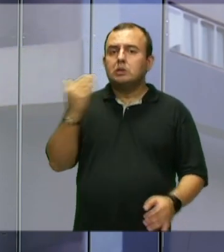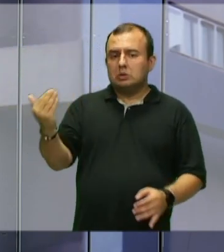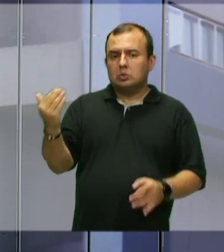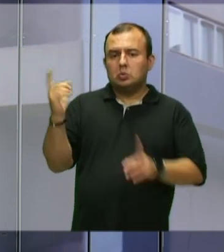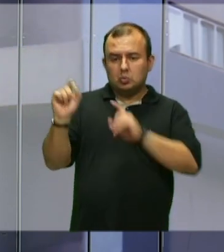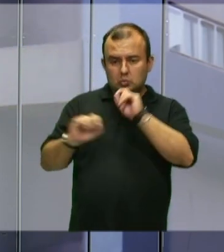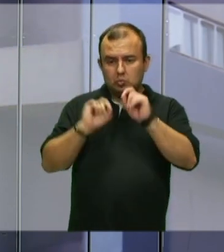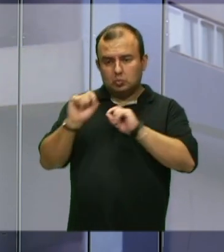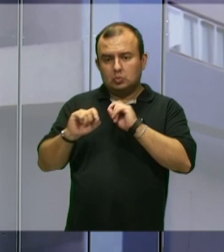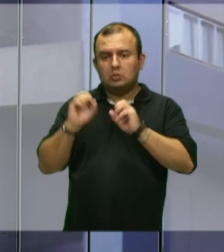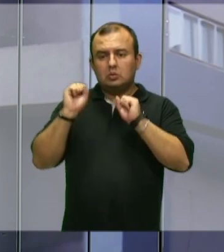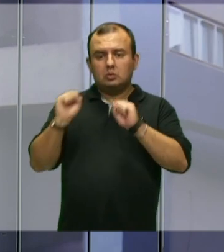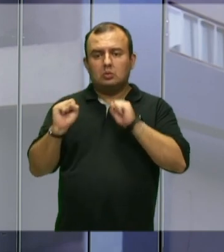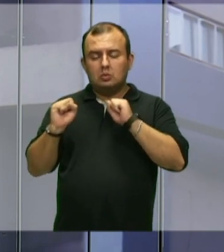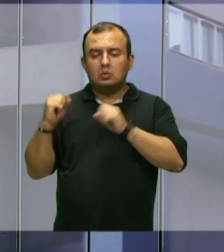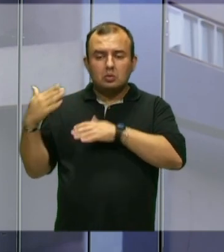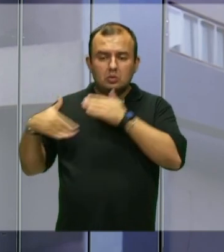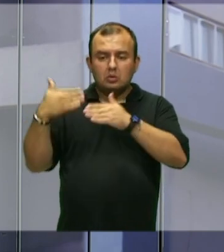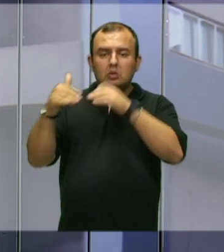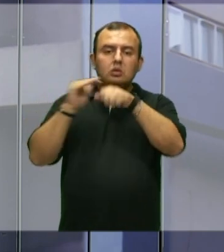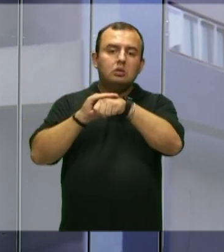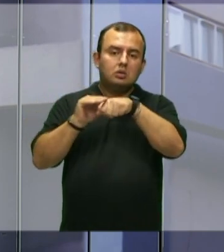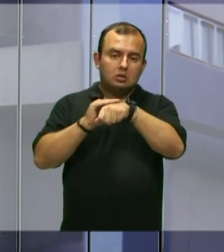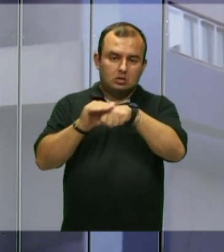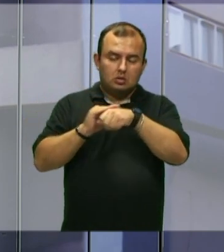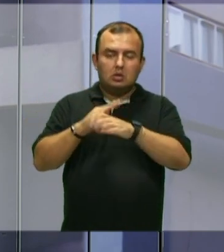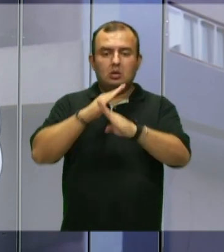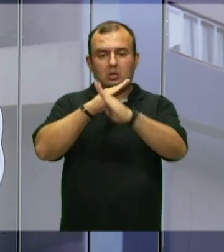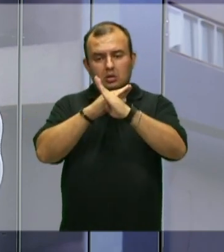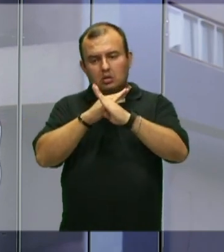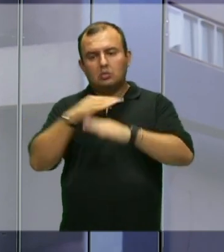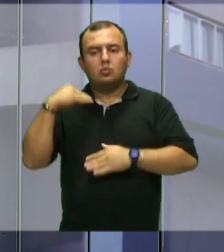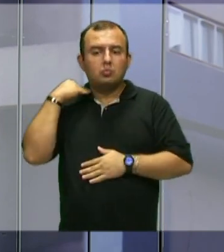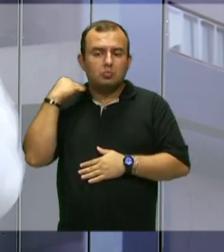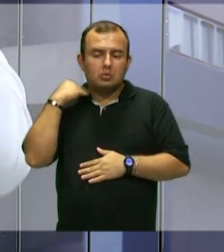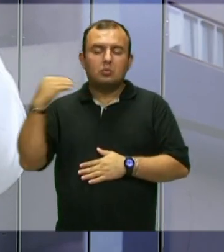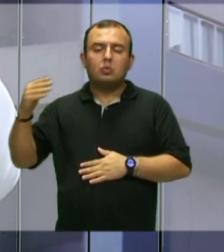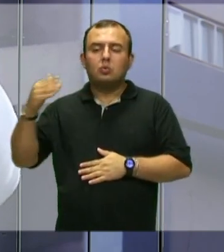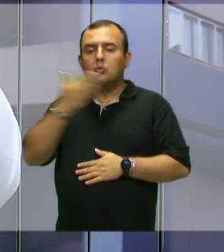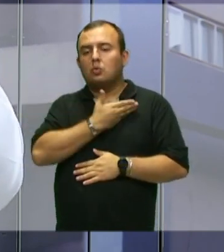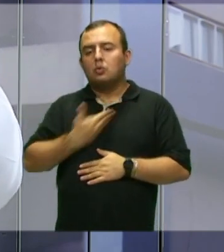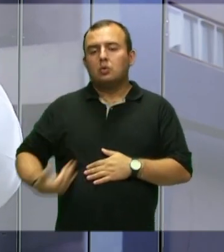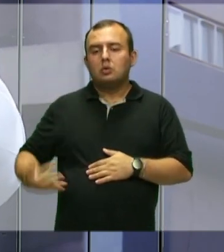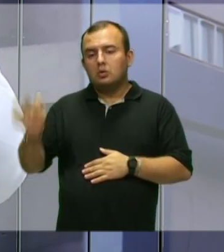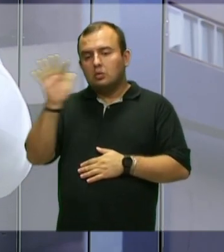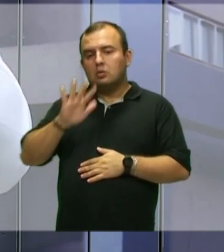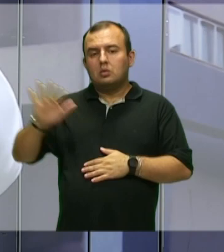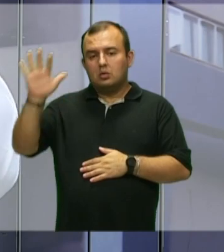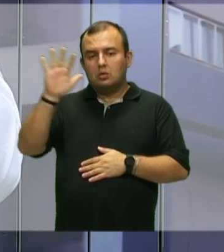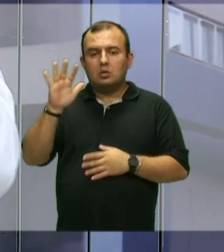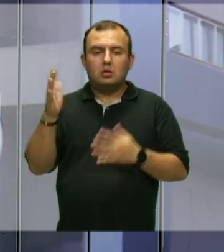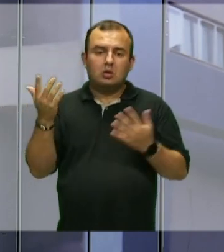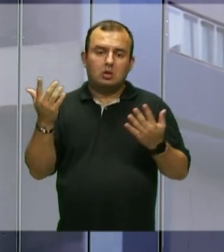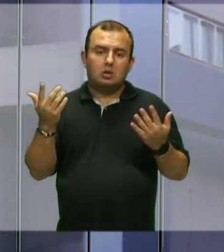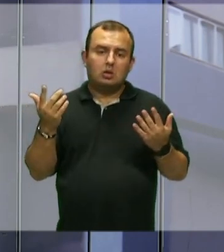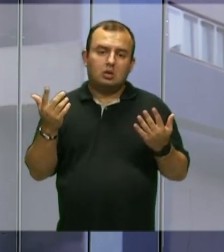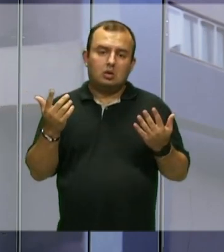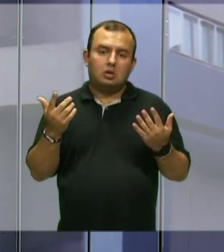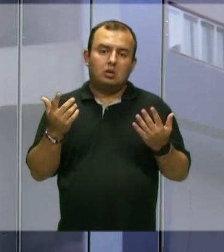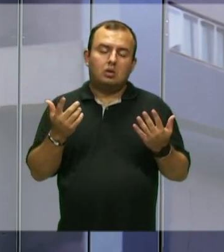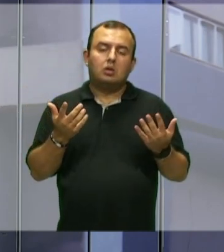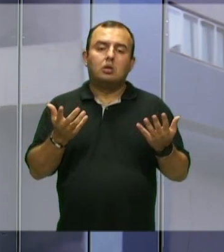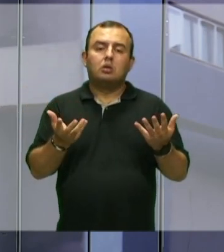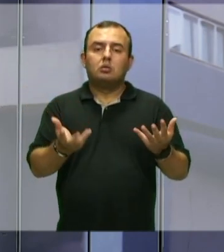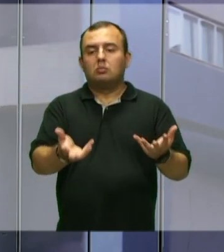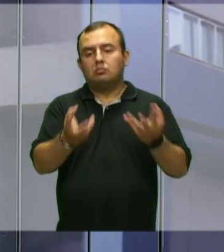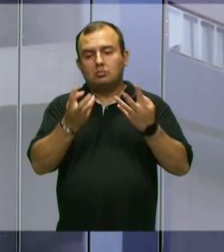que ele pudesse avançar uma conversa com a Caixa Econômica ou com o governo federal para que a gente pudesse estar adquirindo aquilo ali